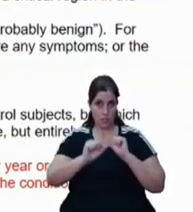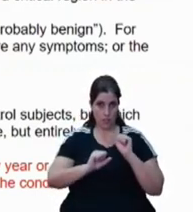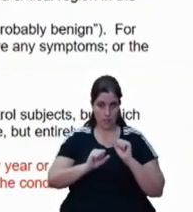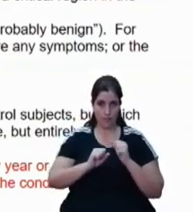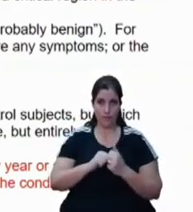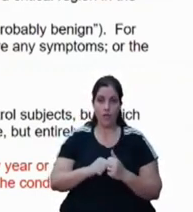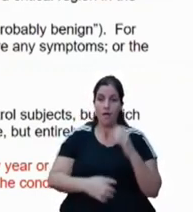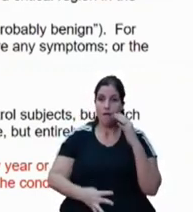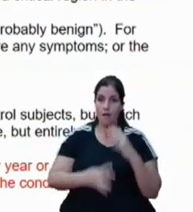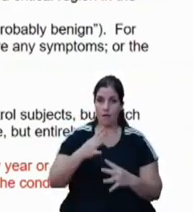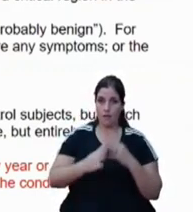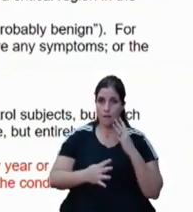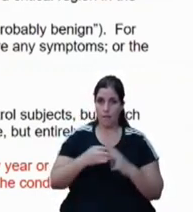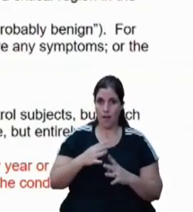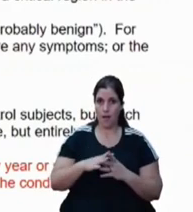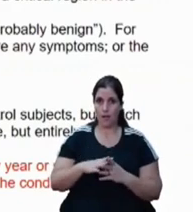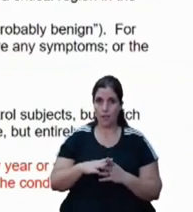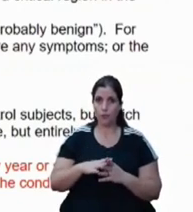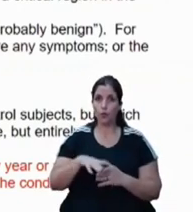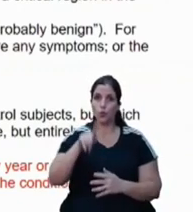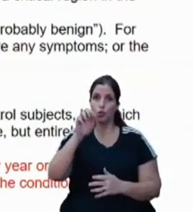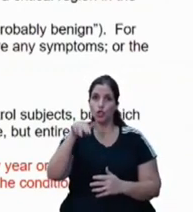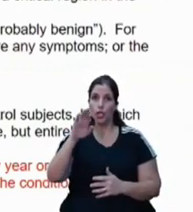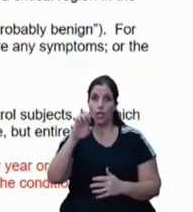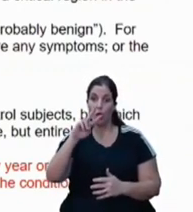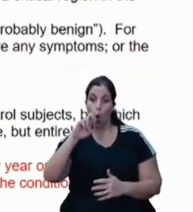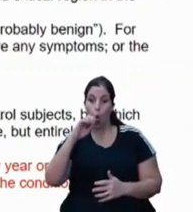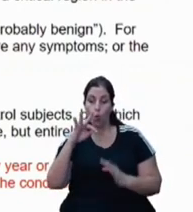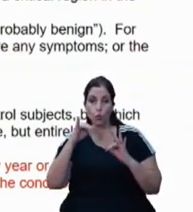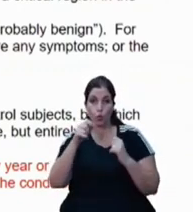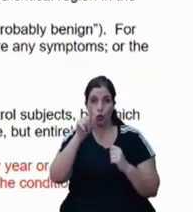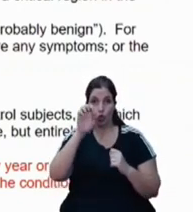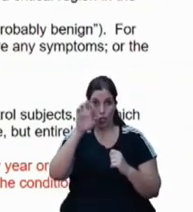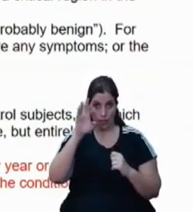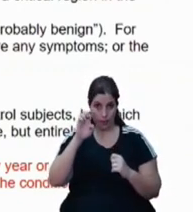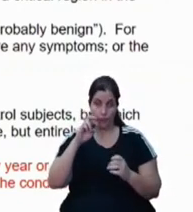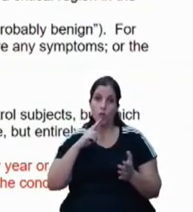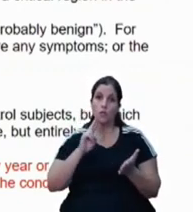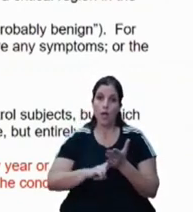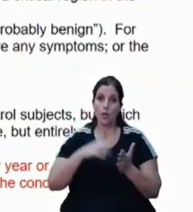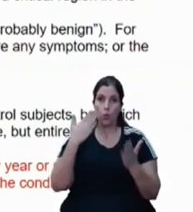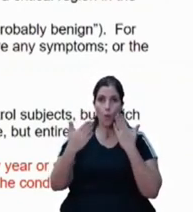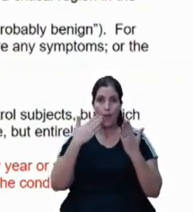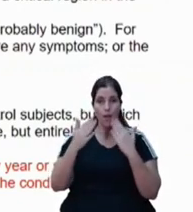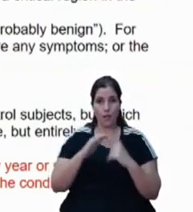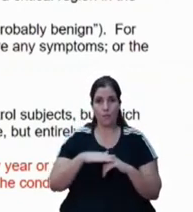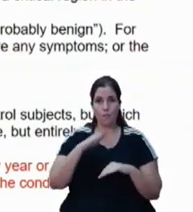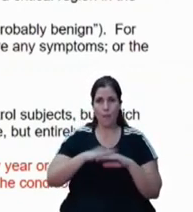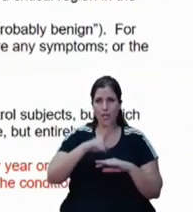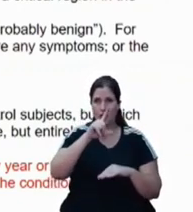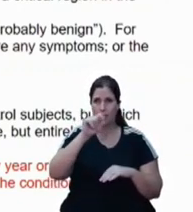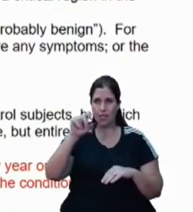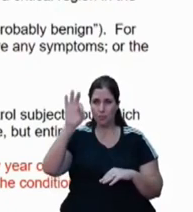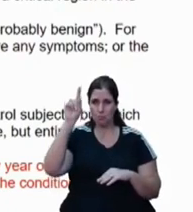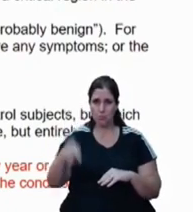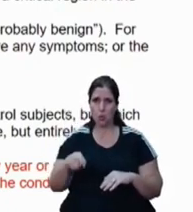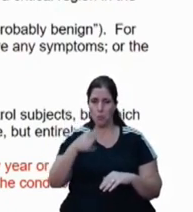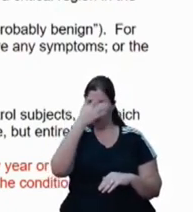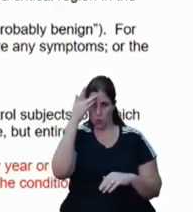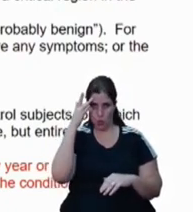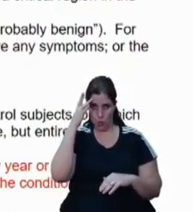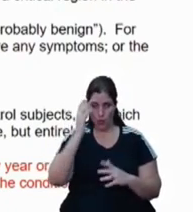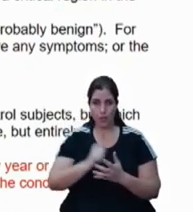Afetam partes dos genes ou genes inteiros. Os resultados são comparados com os mais de 100 mil pessoas. Os resultados estão